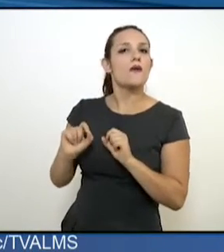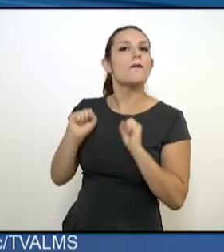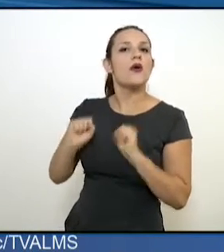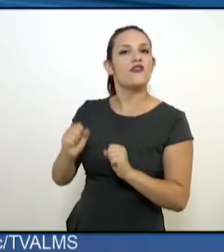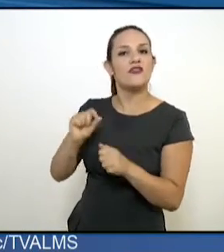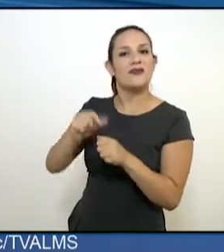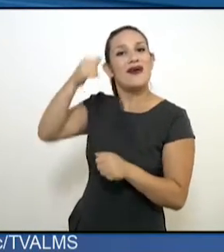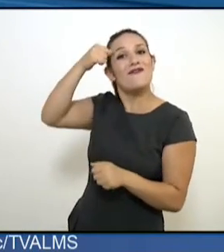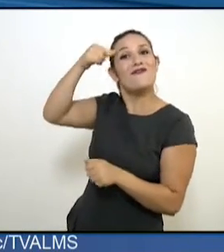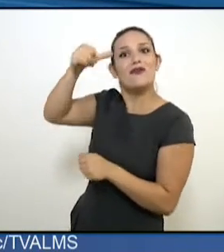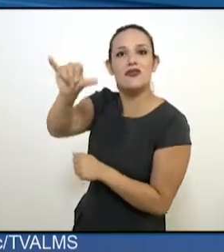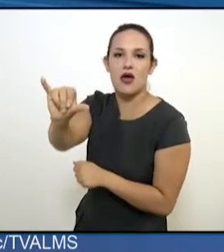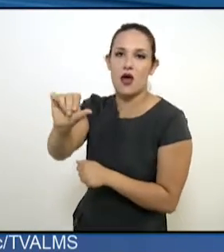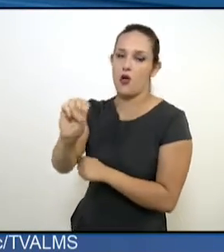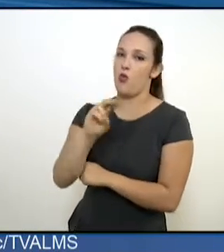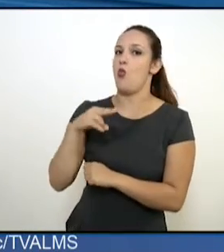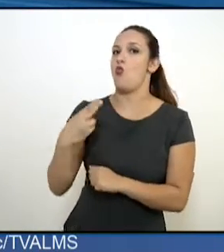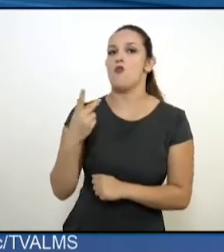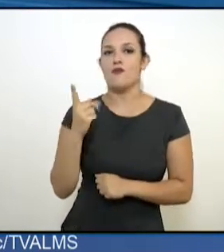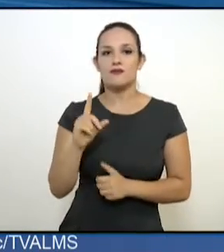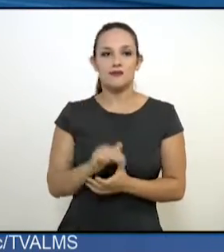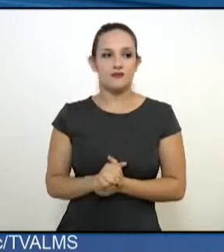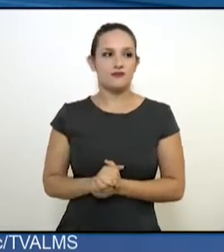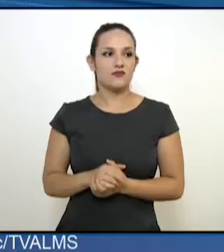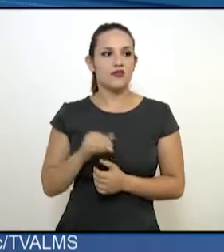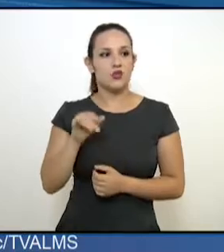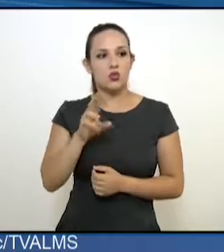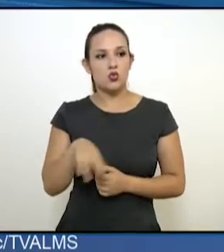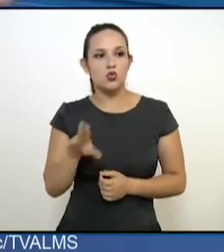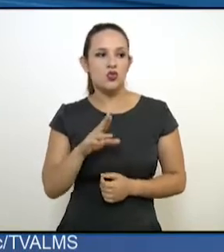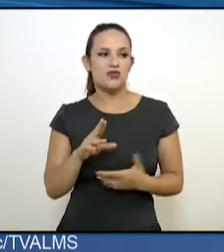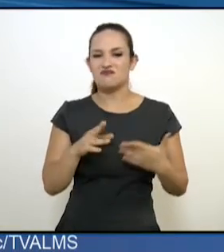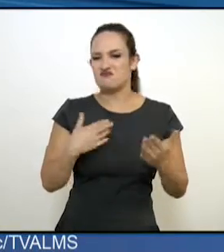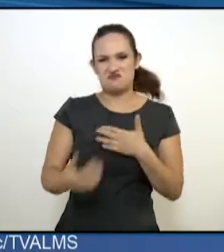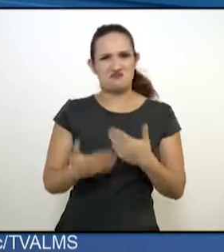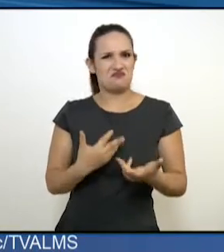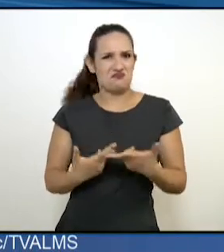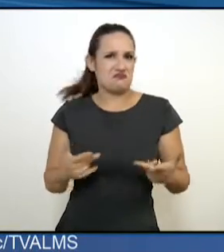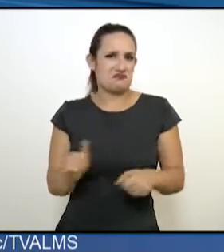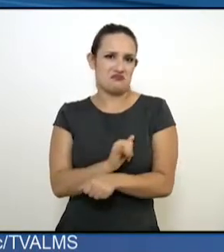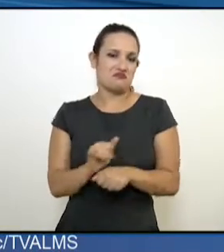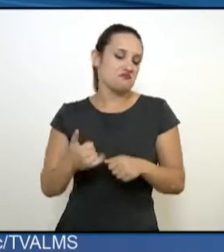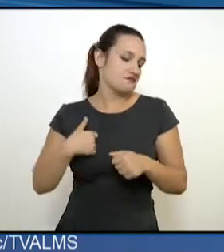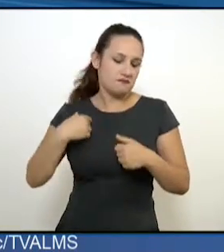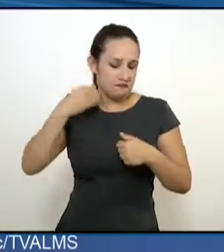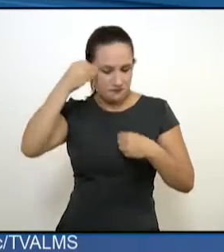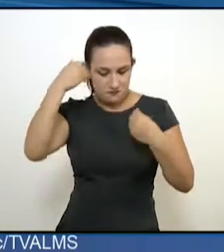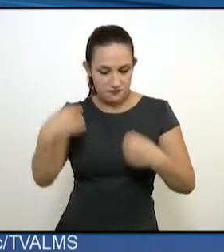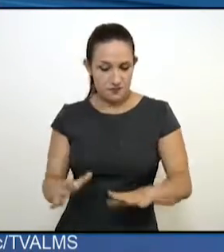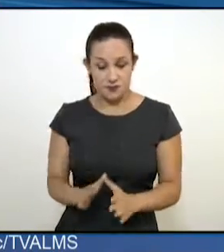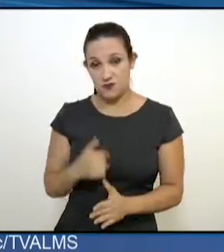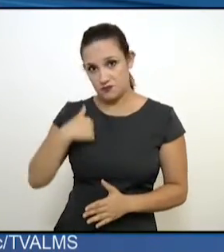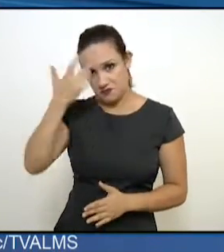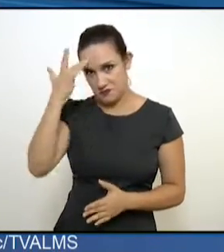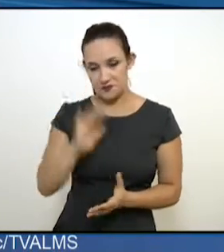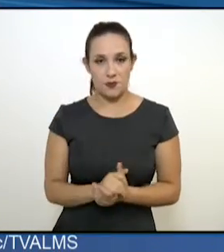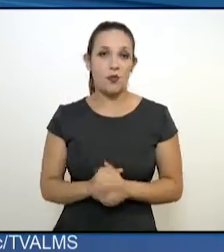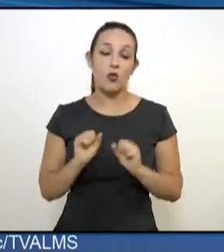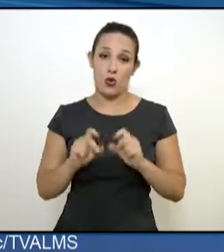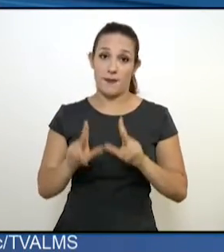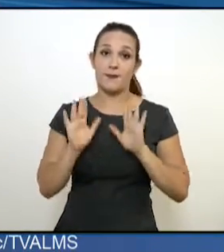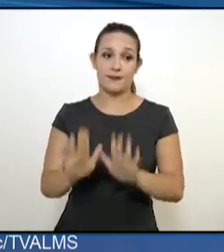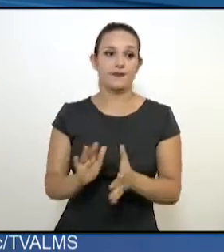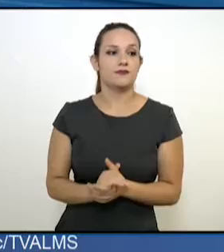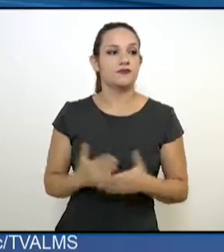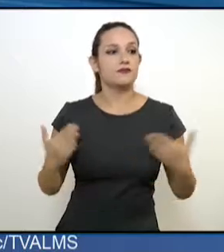não. Se é através de grampos, se é através disso, se é através daquilo, a gente não sabe. Agora,